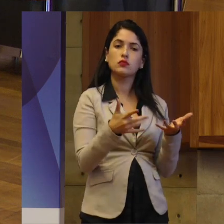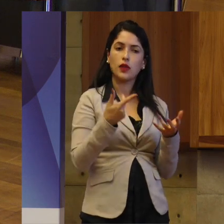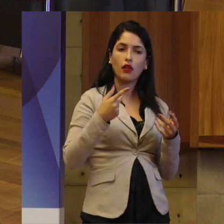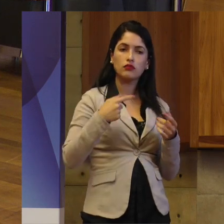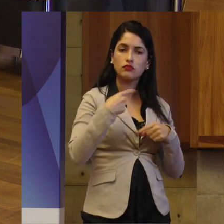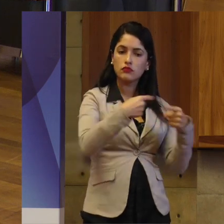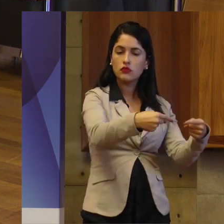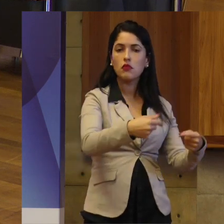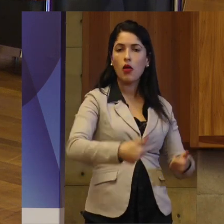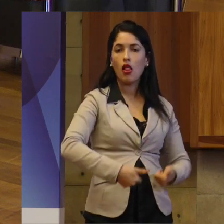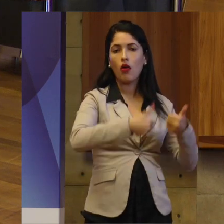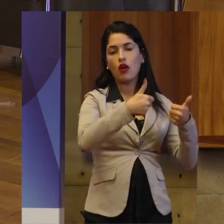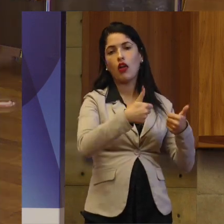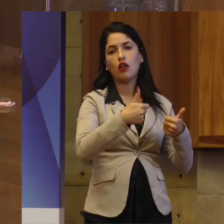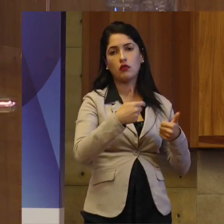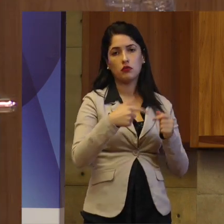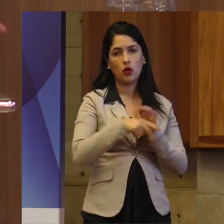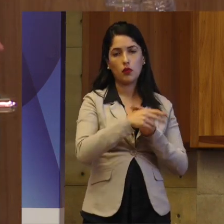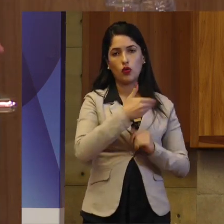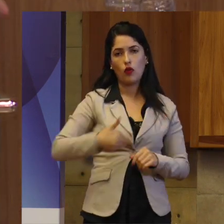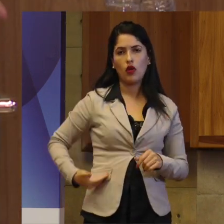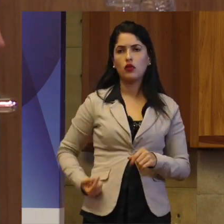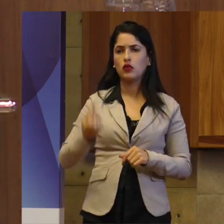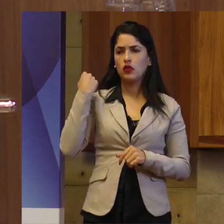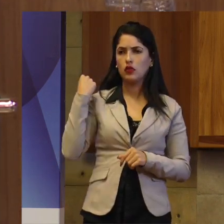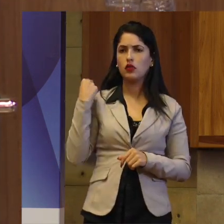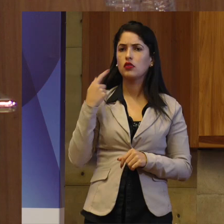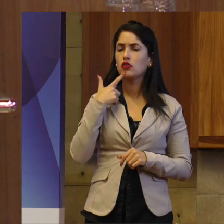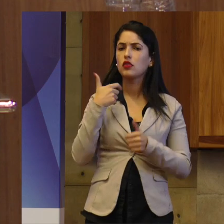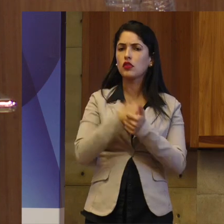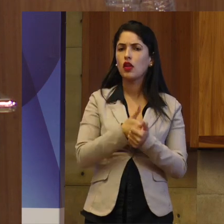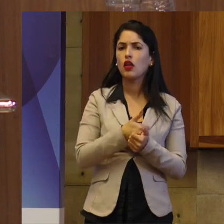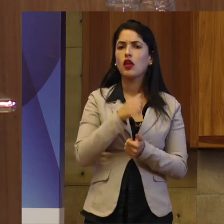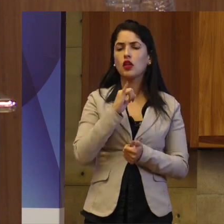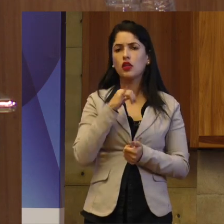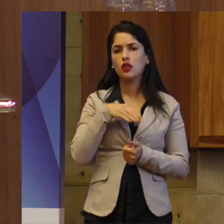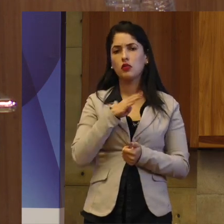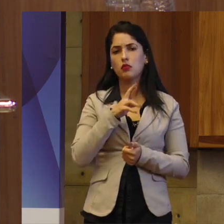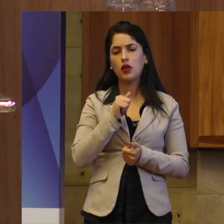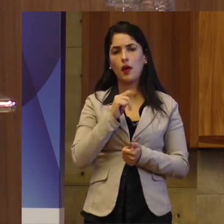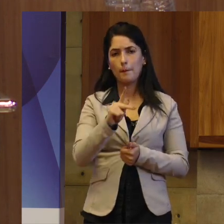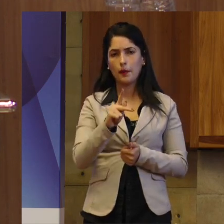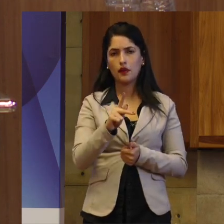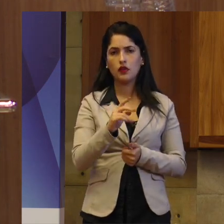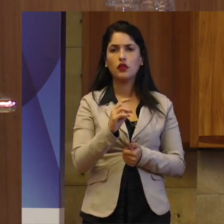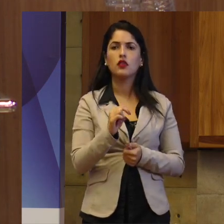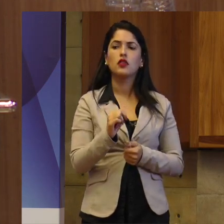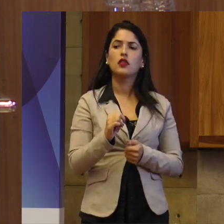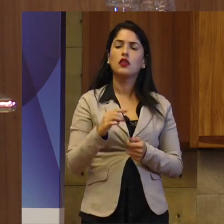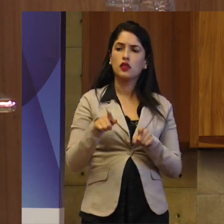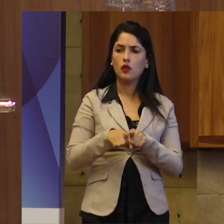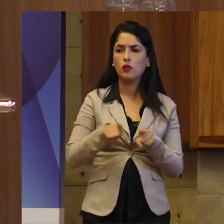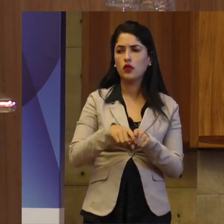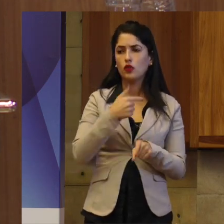coisas boas, inclusive, dos governos anteriores. A gente quer aproximar a Embrapi do Manufacturing SA para trabalhar na indústria 4.0.